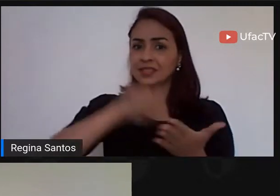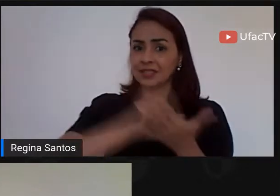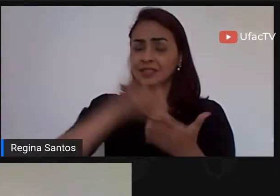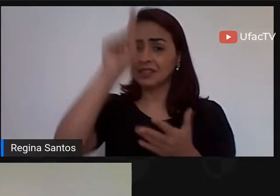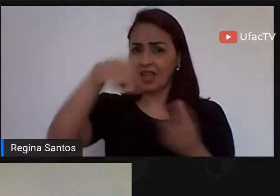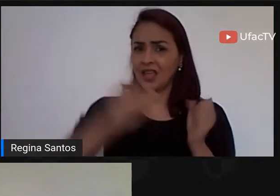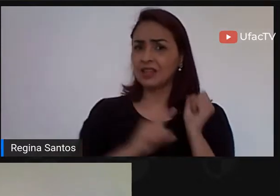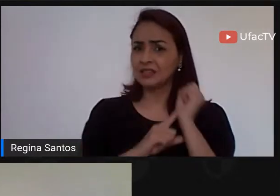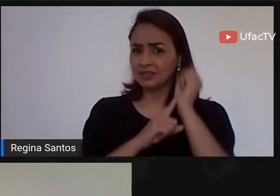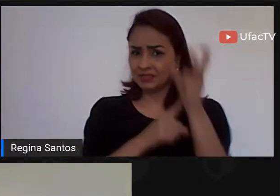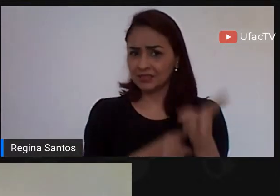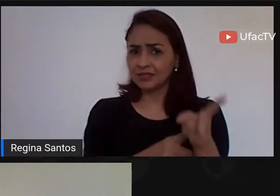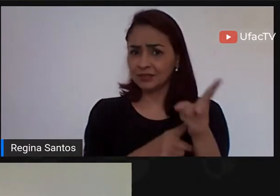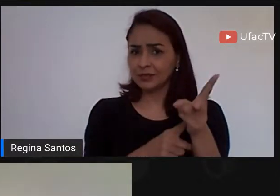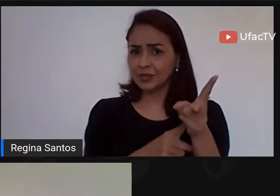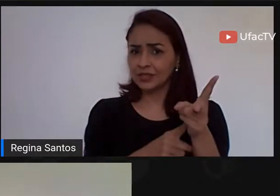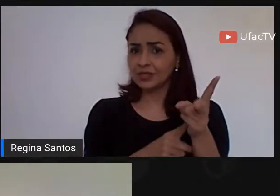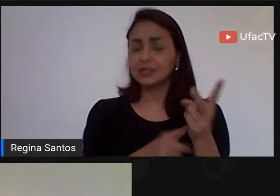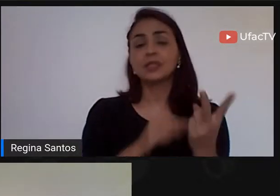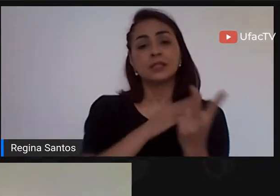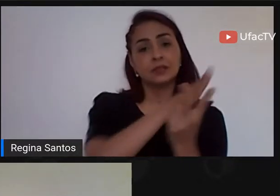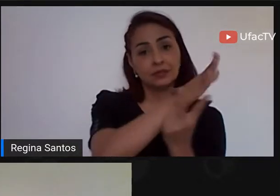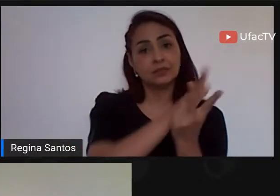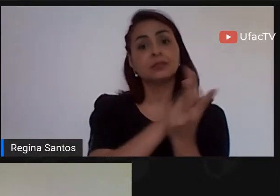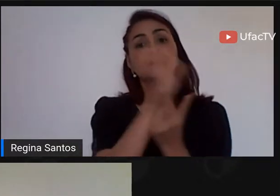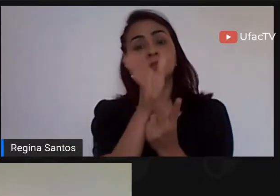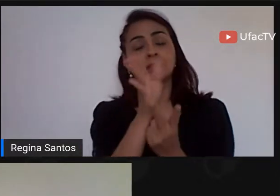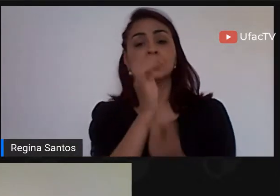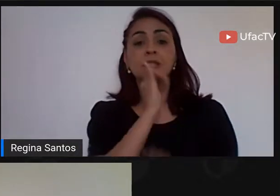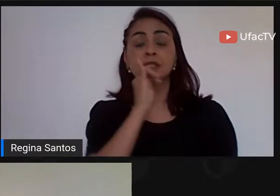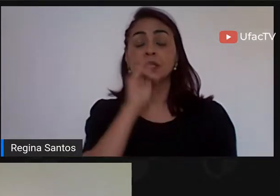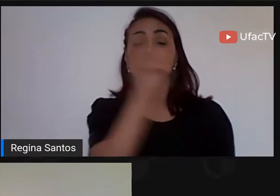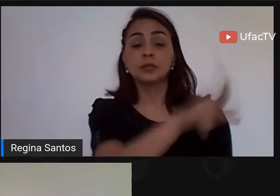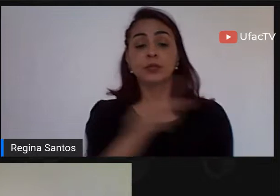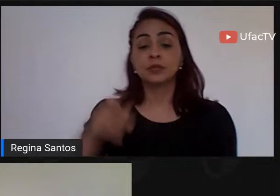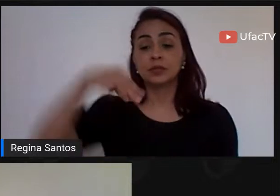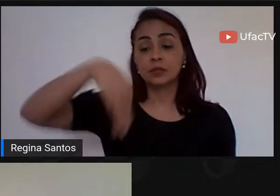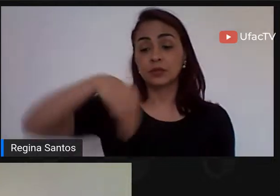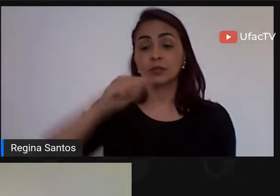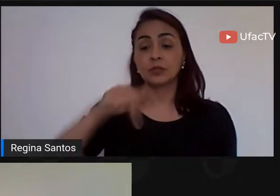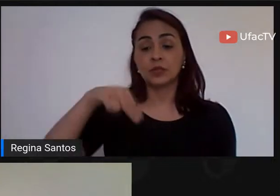estudos, como, por exemplo, o professor Manuel Corrêa, dão conta que não,